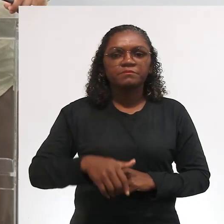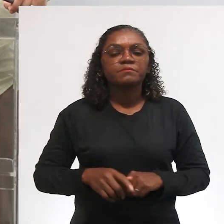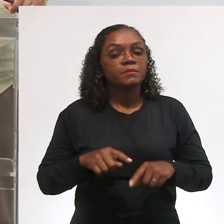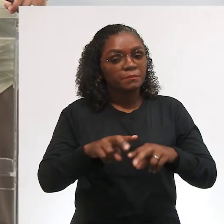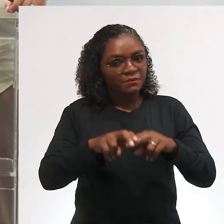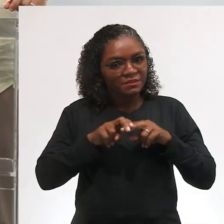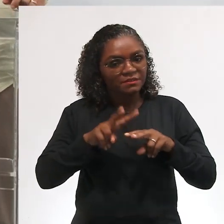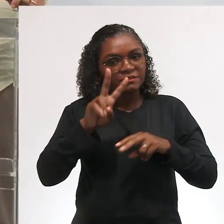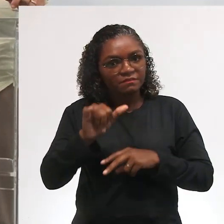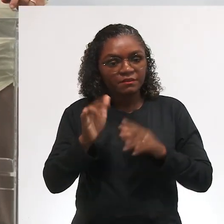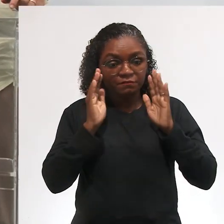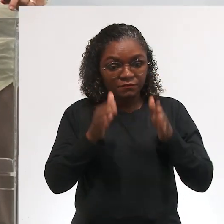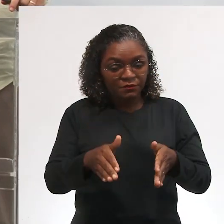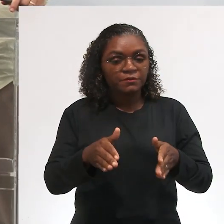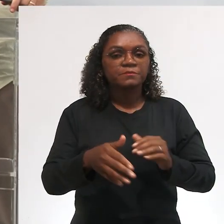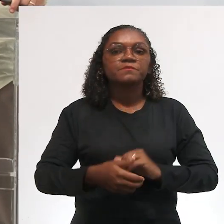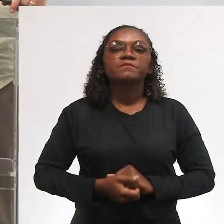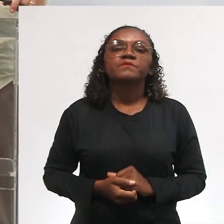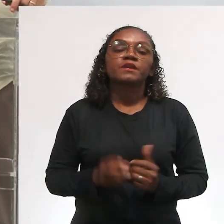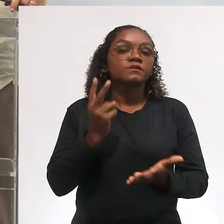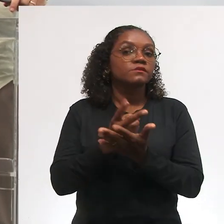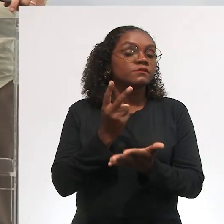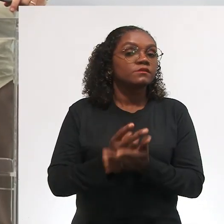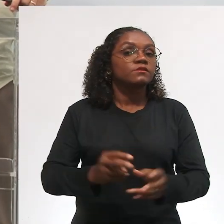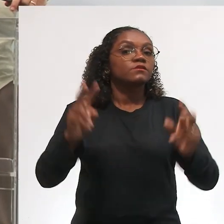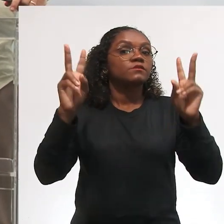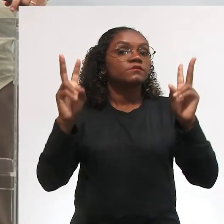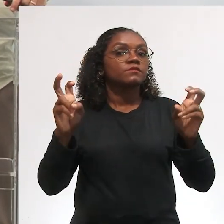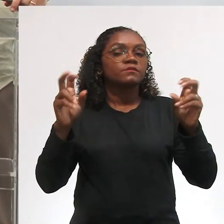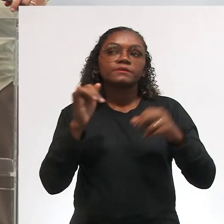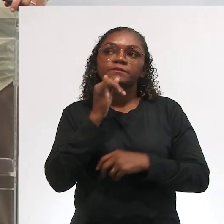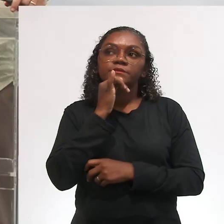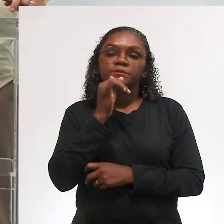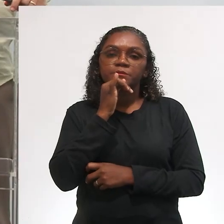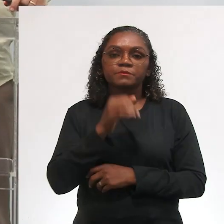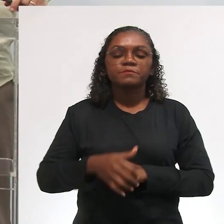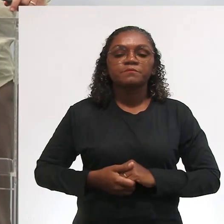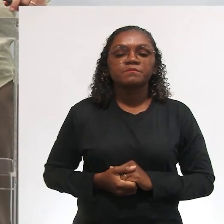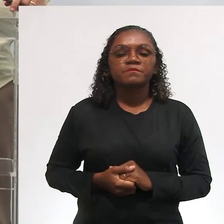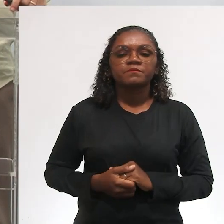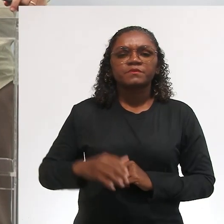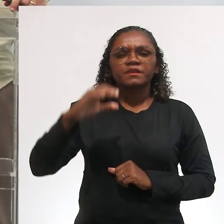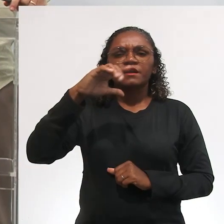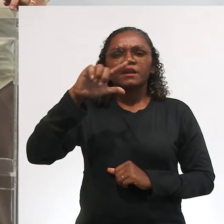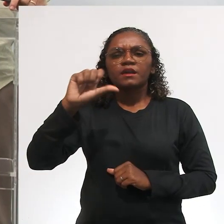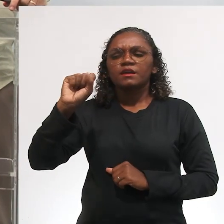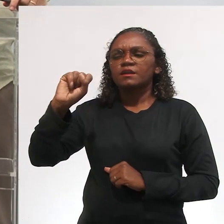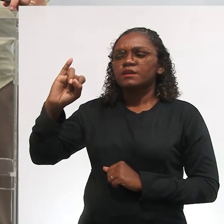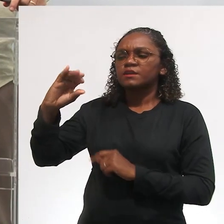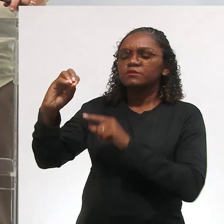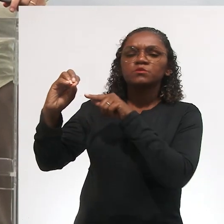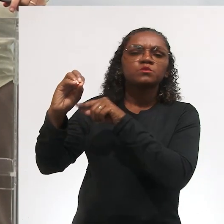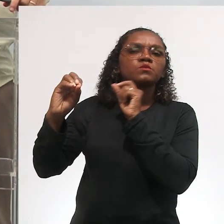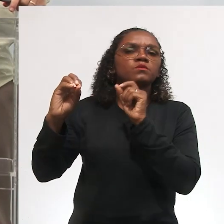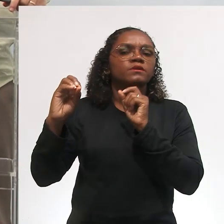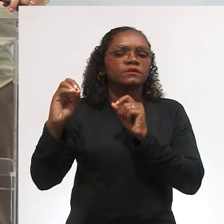nessa questão. Toda vez que nós estamos pensando em condicionamento clássico, isso não vai